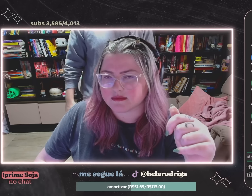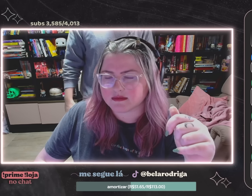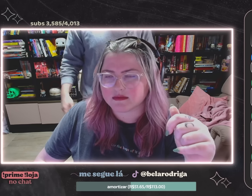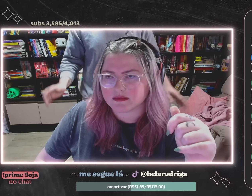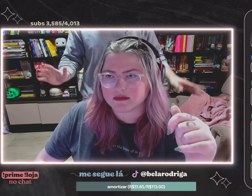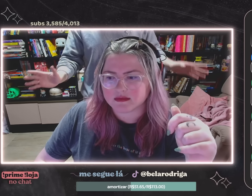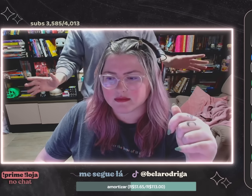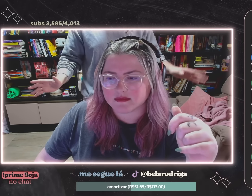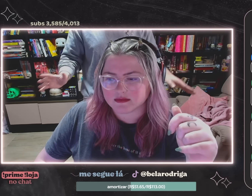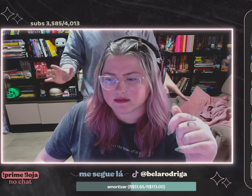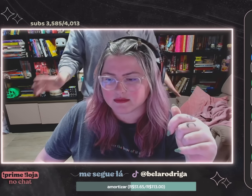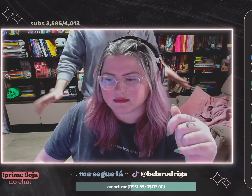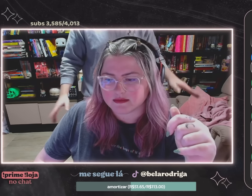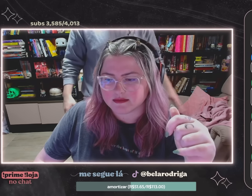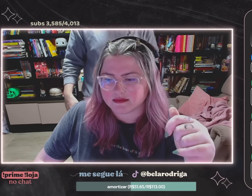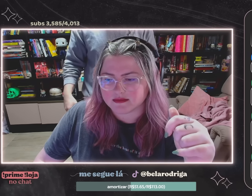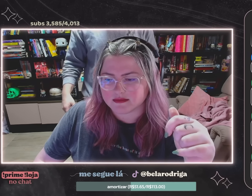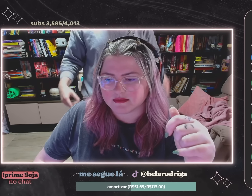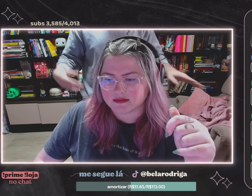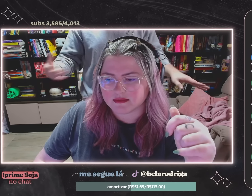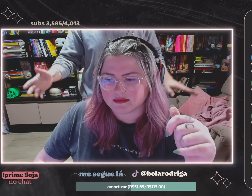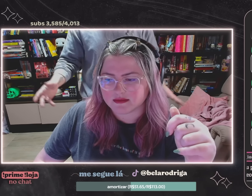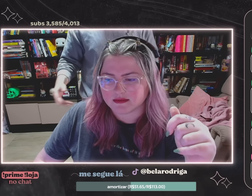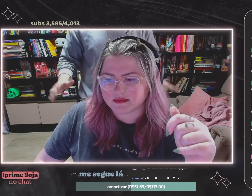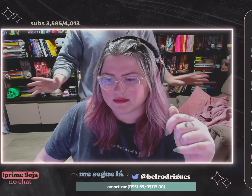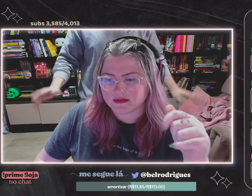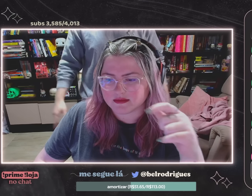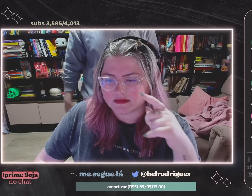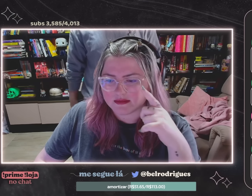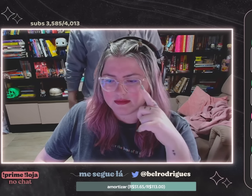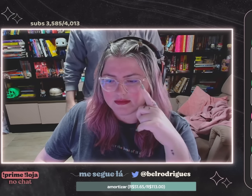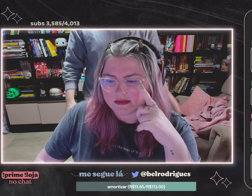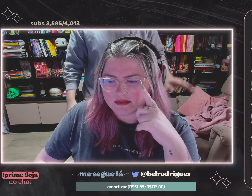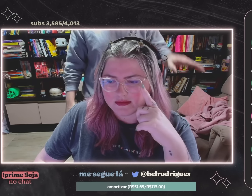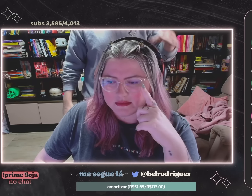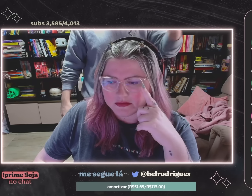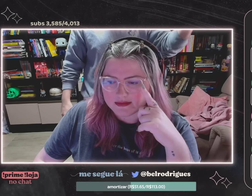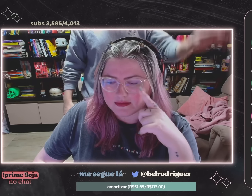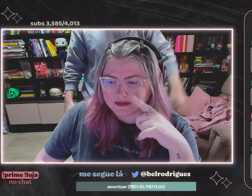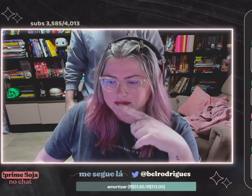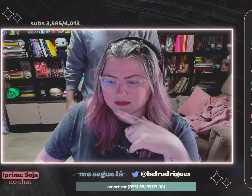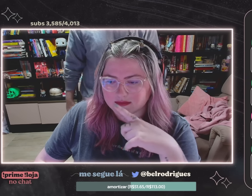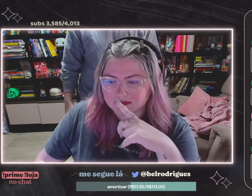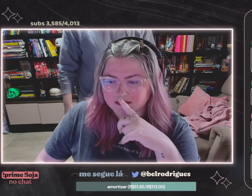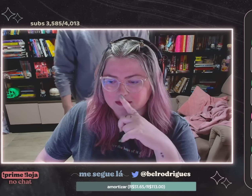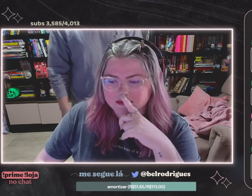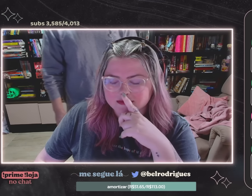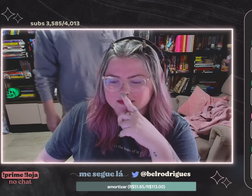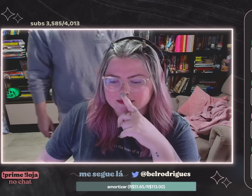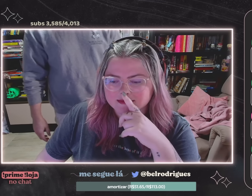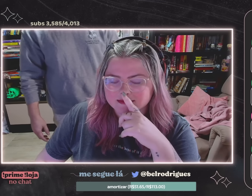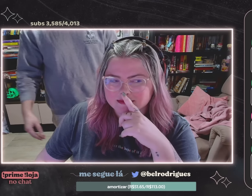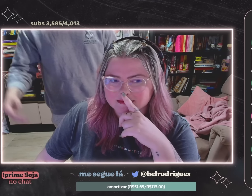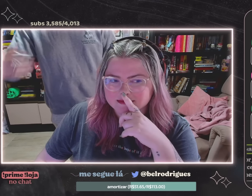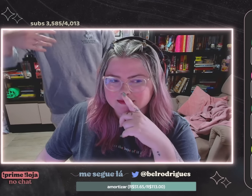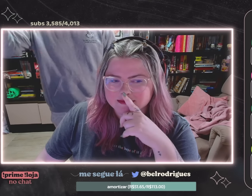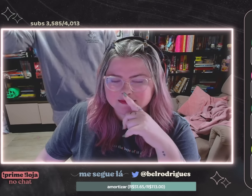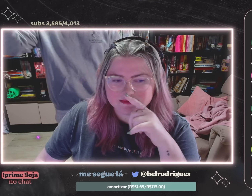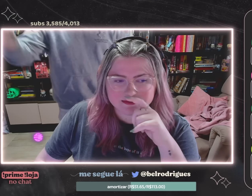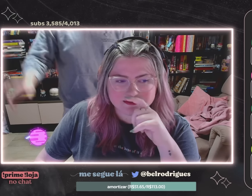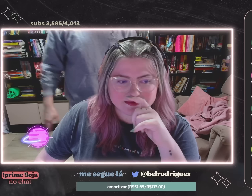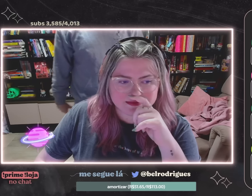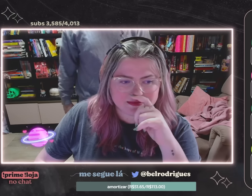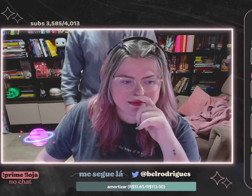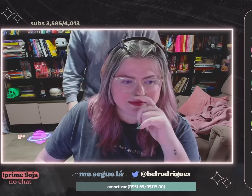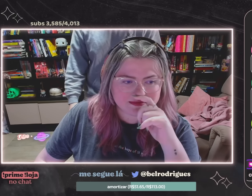porque eu sou jovem eu sou empreendedor tô aqui sendo explorado mas o Coach tá falando que é Esso que eu tenho que fazer aí tem aí uma